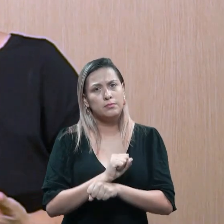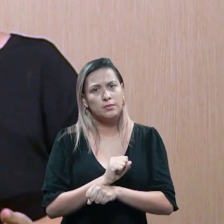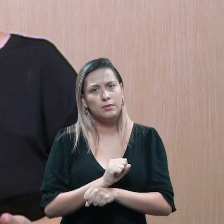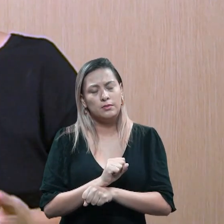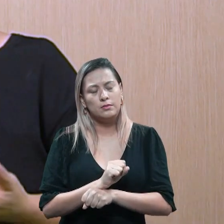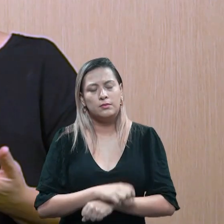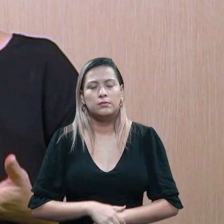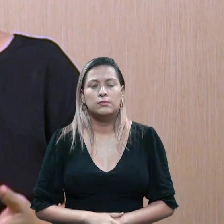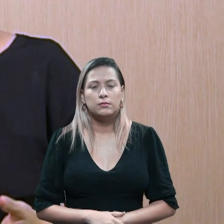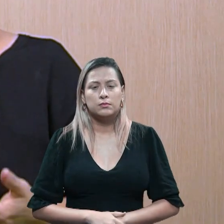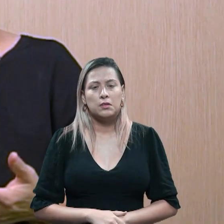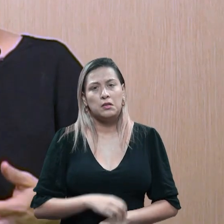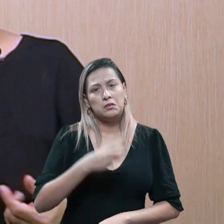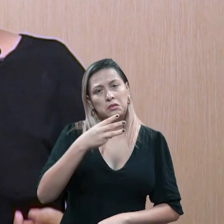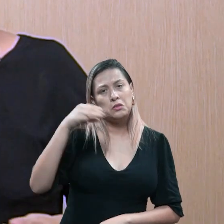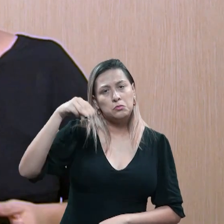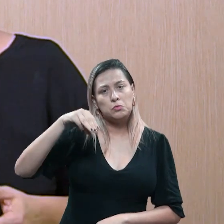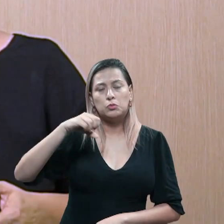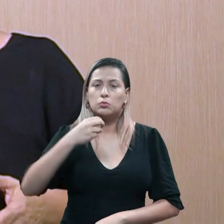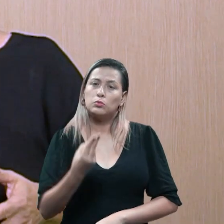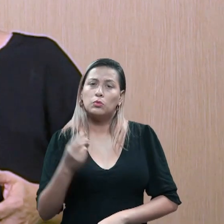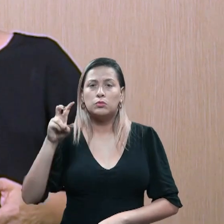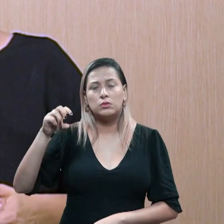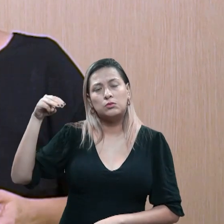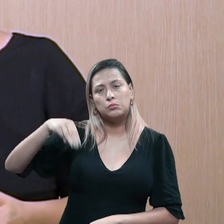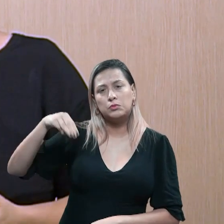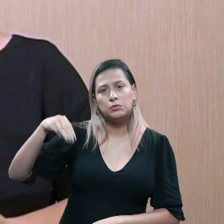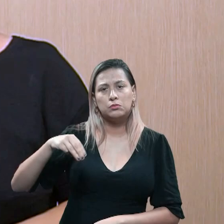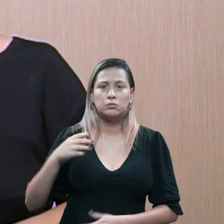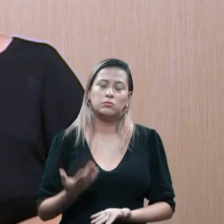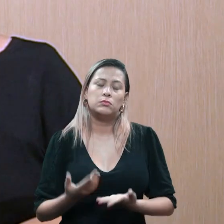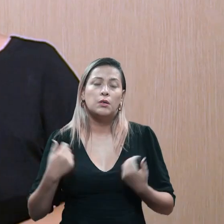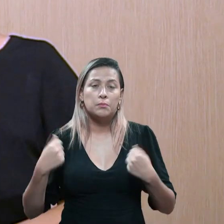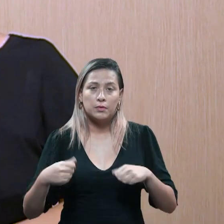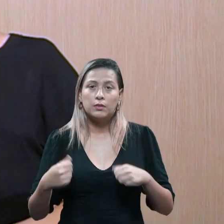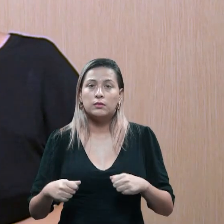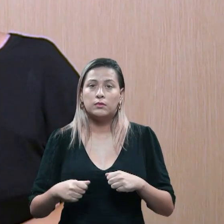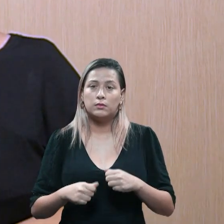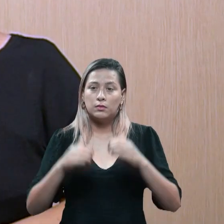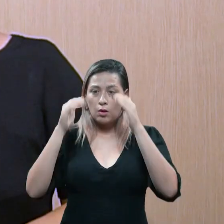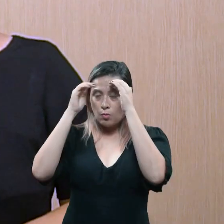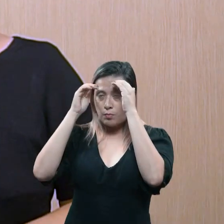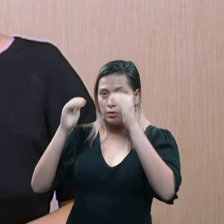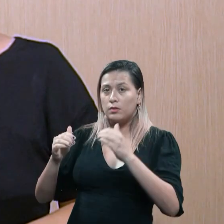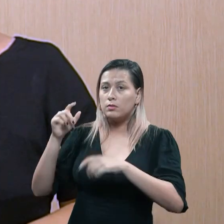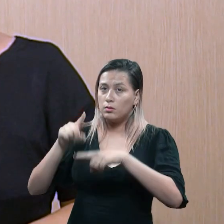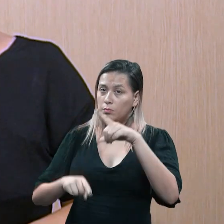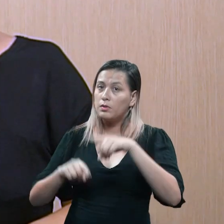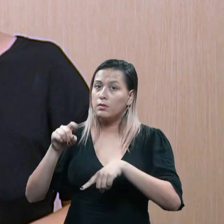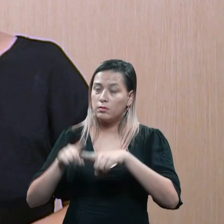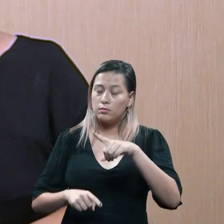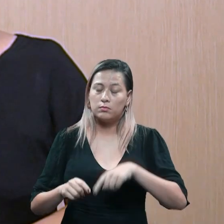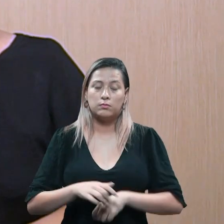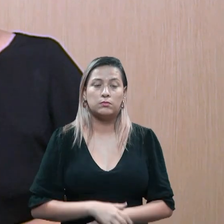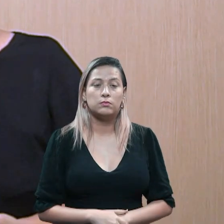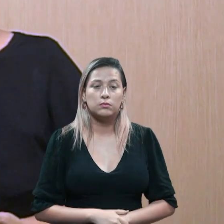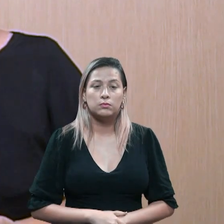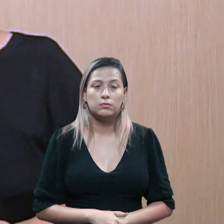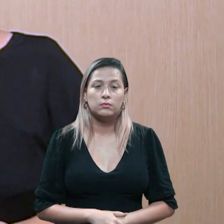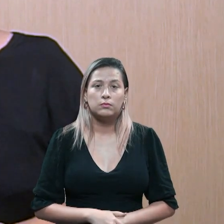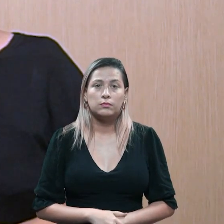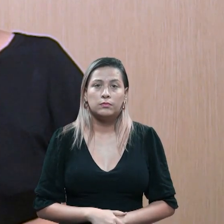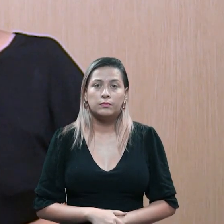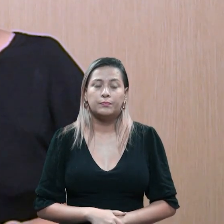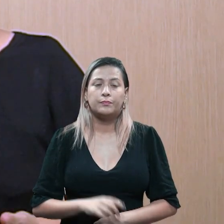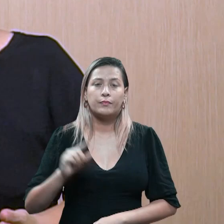vai te dizer se é 3 minutos, 5 minutos, aí você também tem que seguir a orientação do fabricante. E